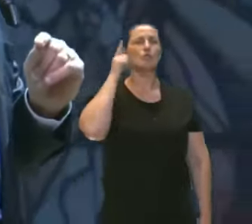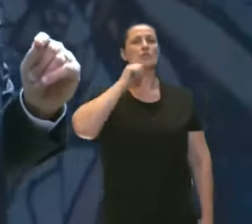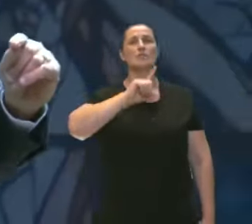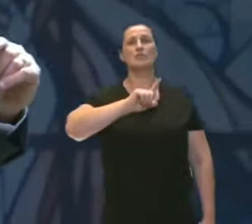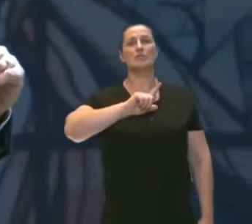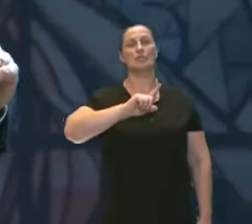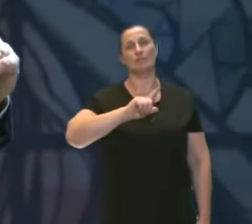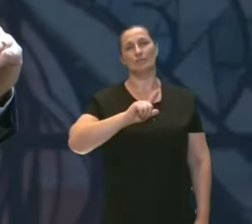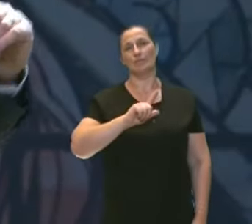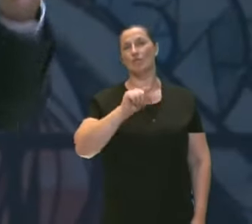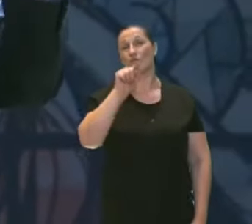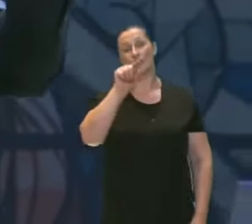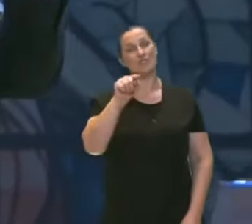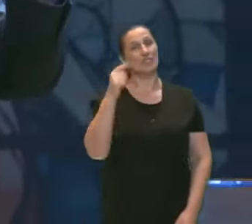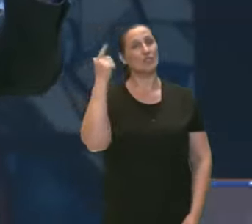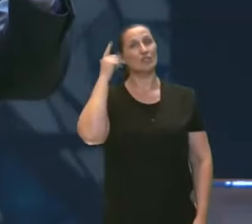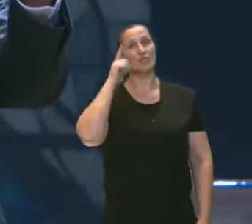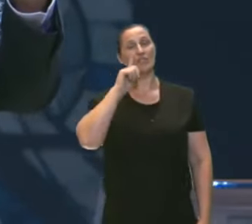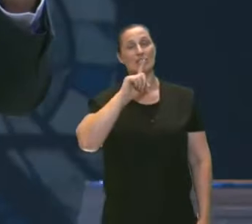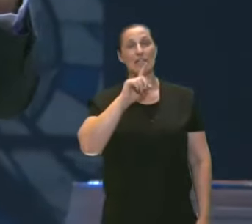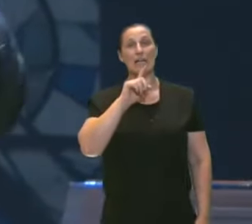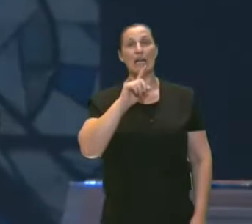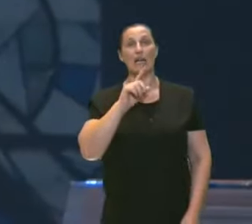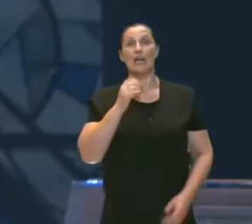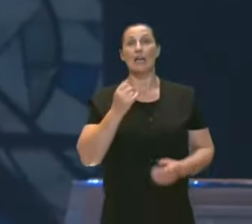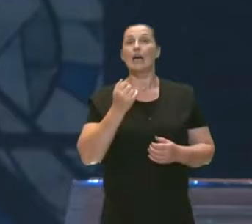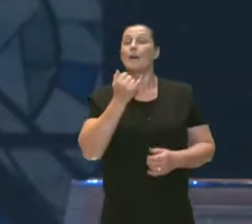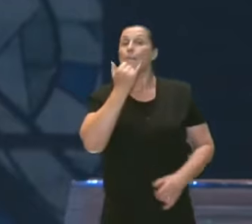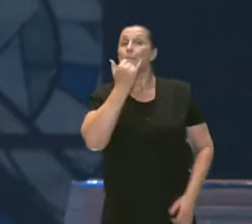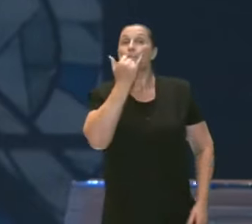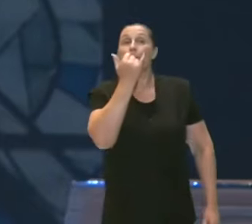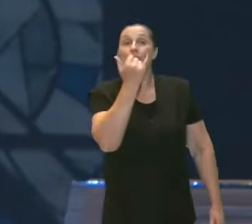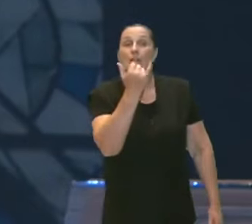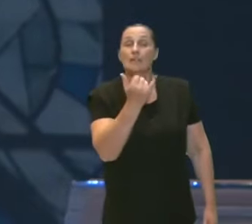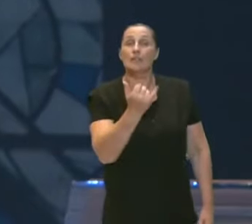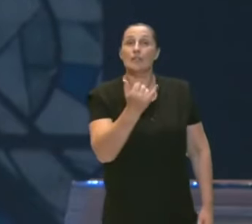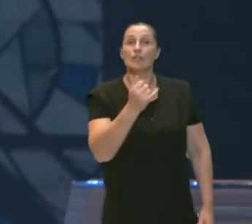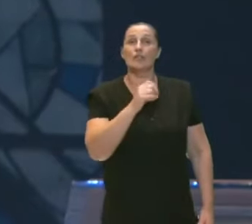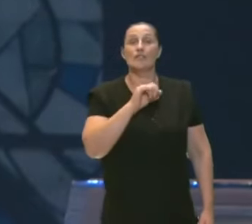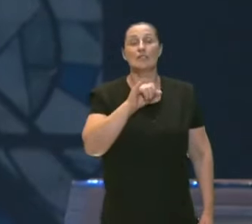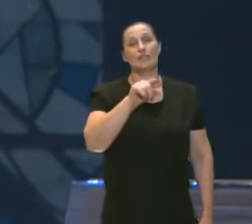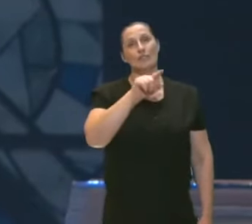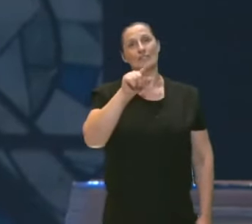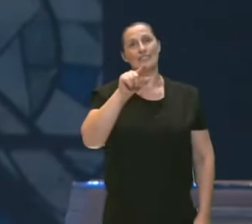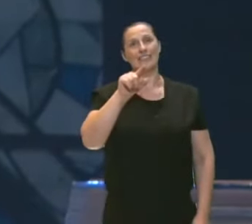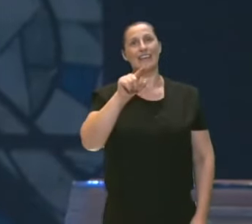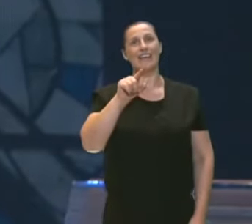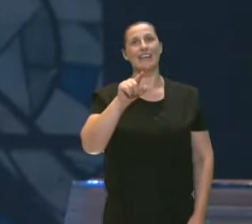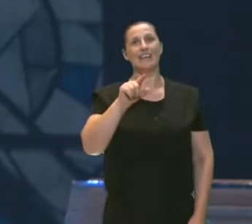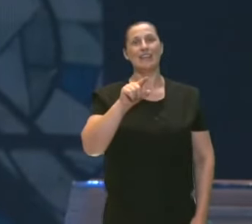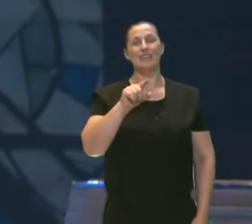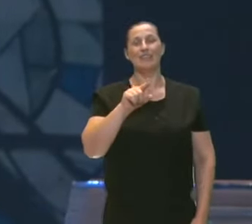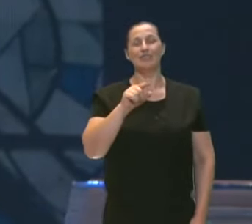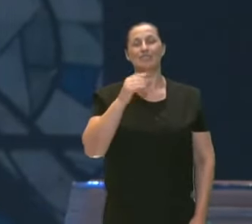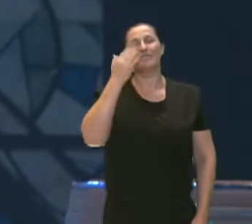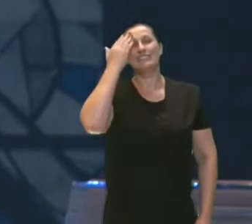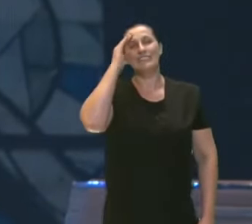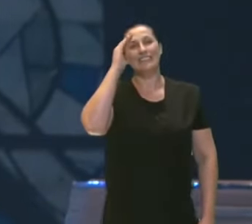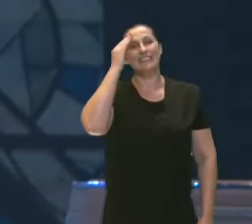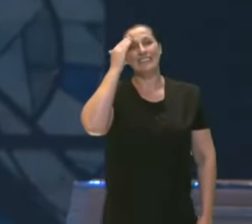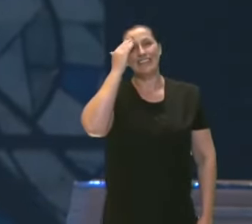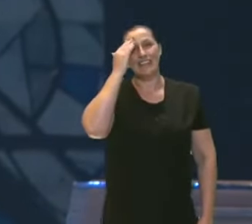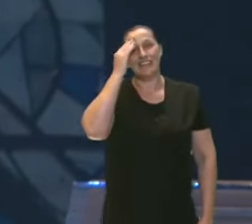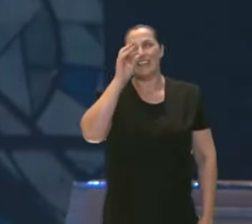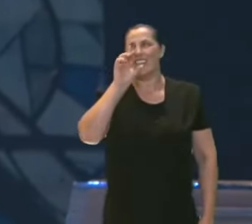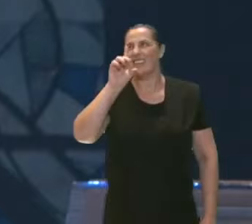não conseguirá oferecer perdão, se você não conseguir enxergar além do seu direito, além